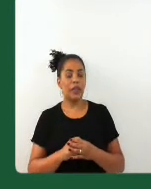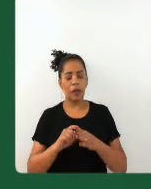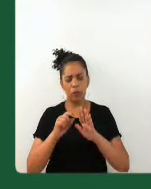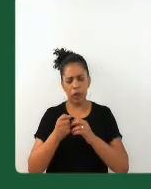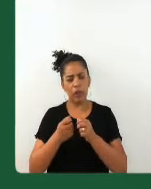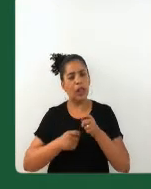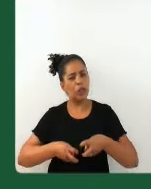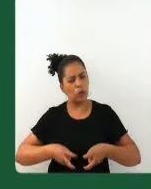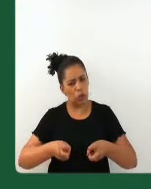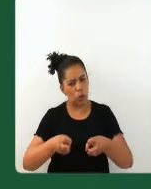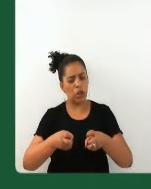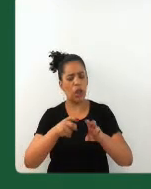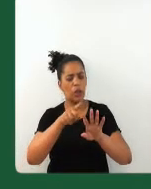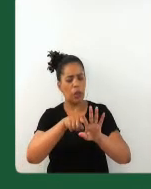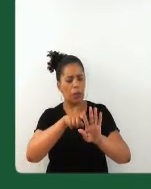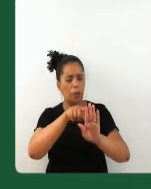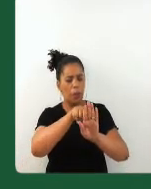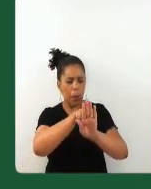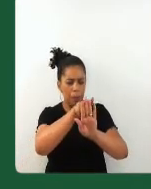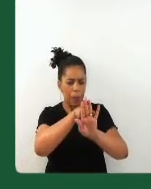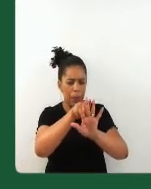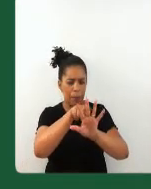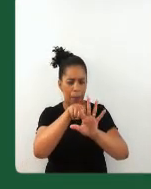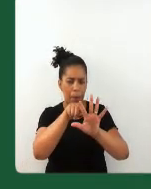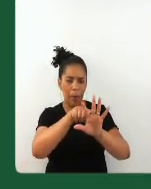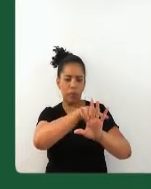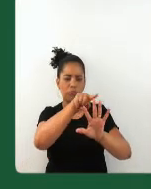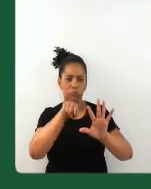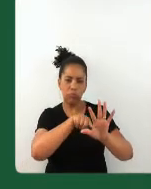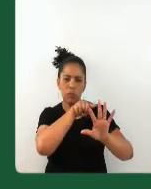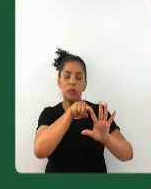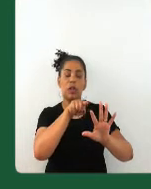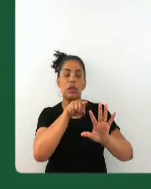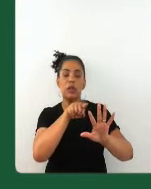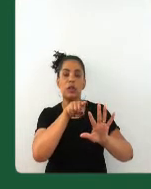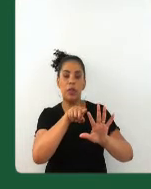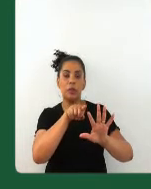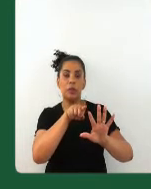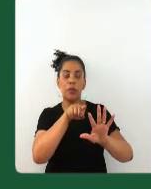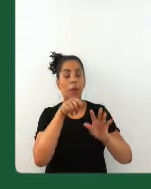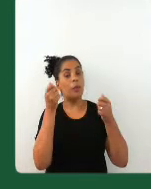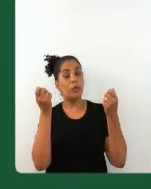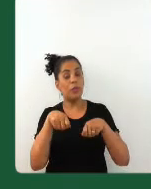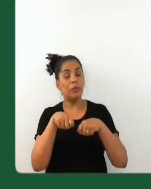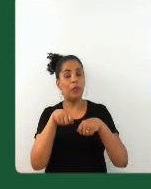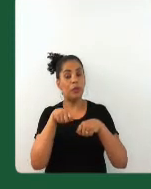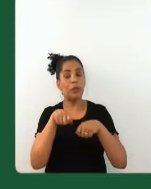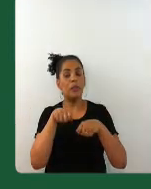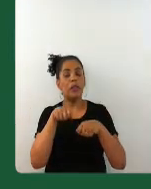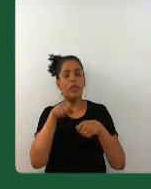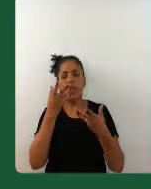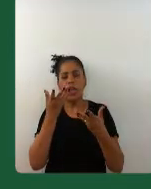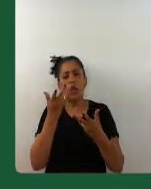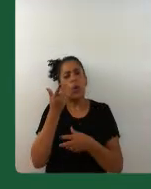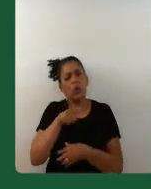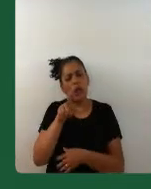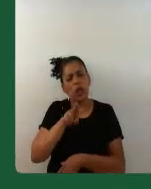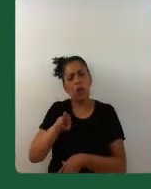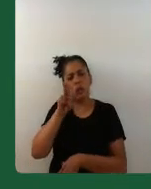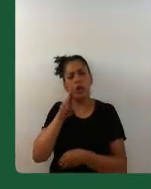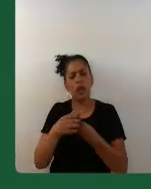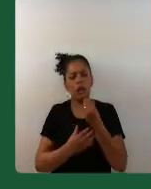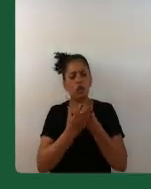separação dos 5 dedos, e com isso possibilitando que ele toque o